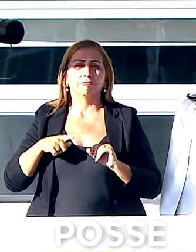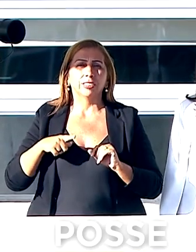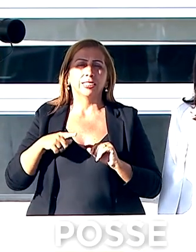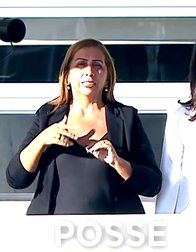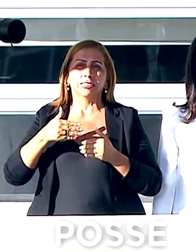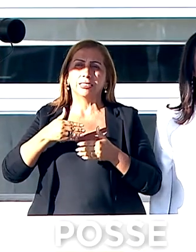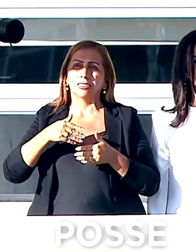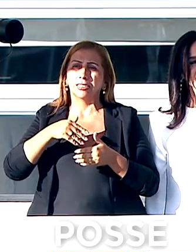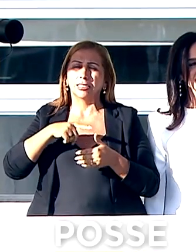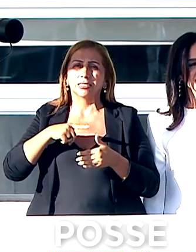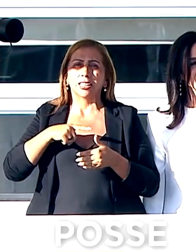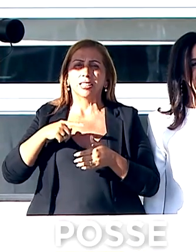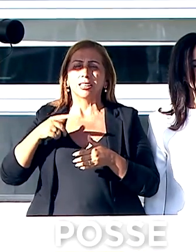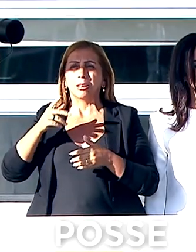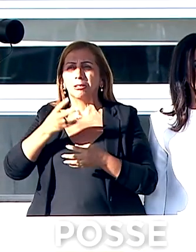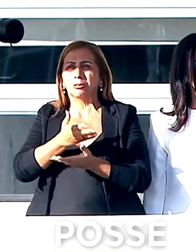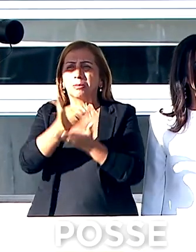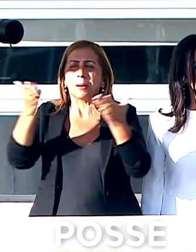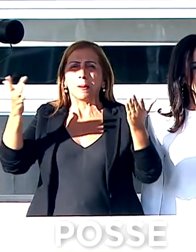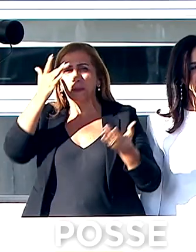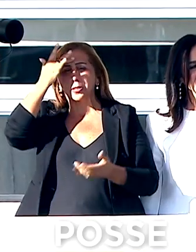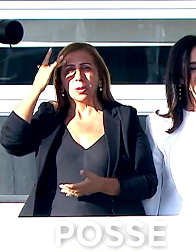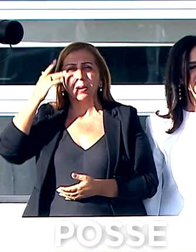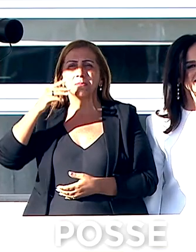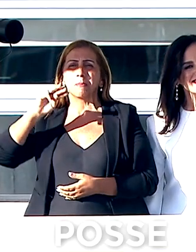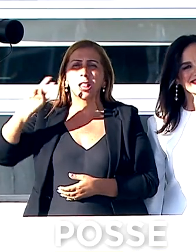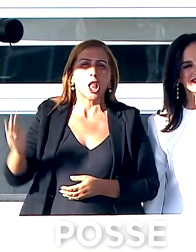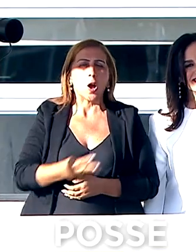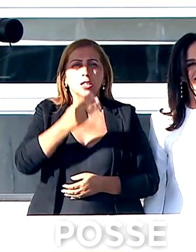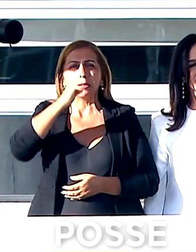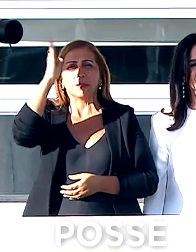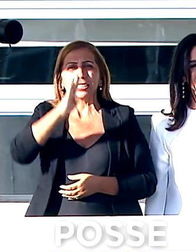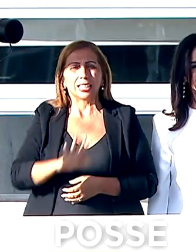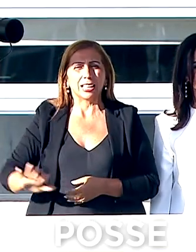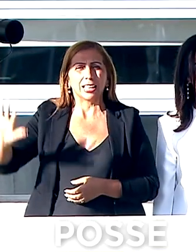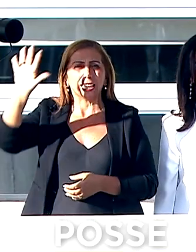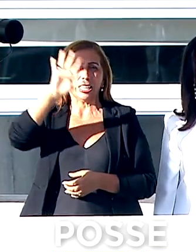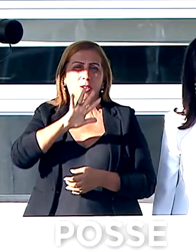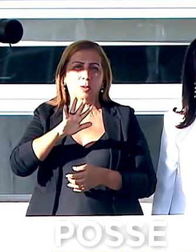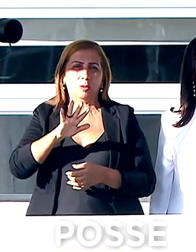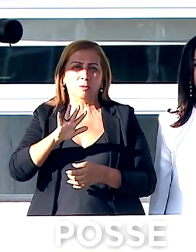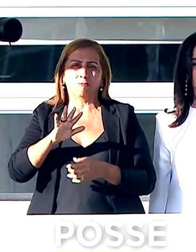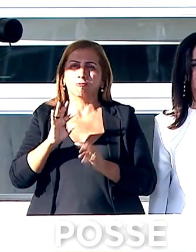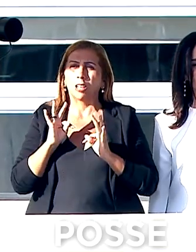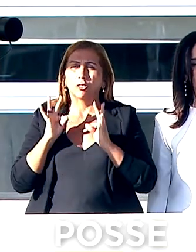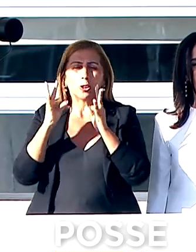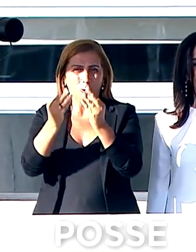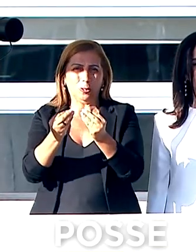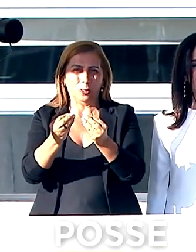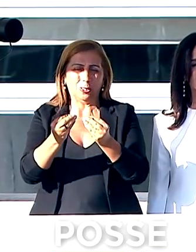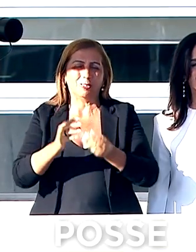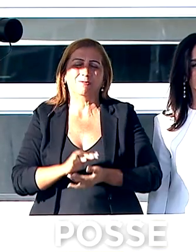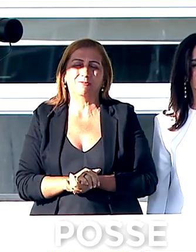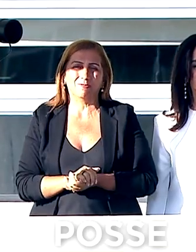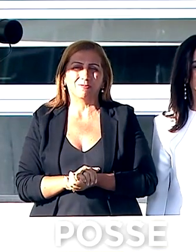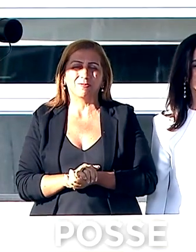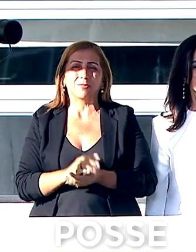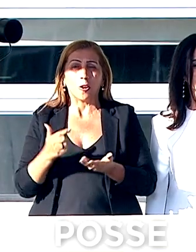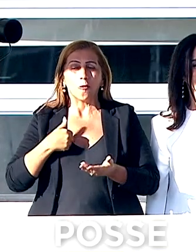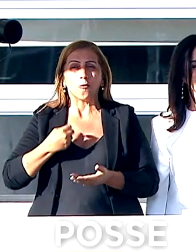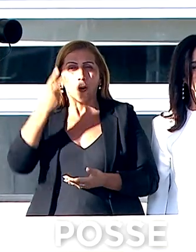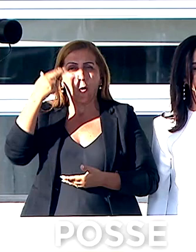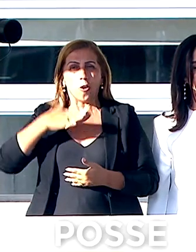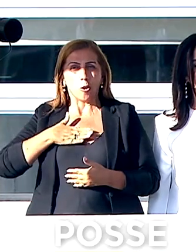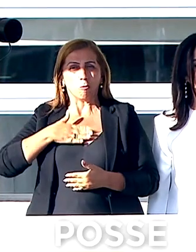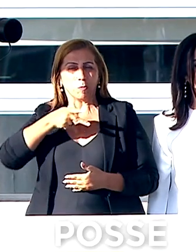215 milhões de brasileiros e brasileiras e não apenas para quem votou em mim. Vou governar